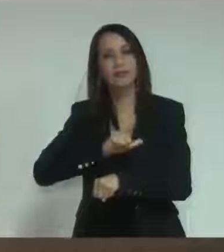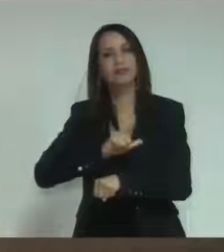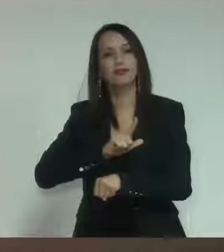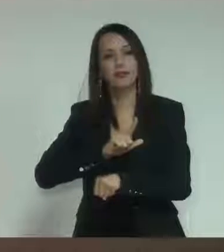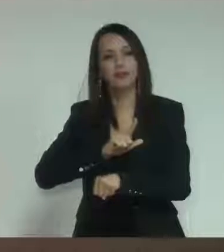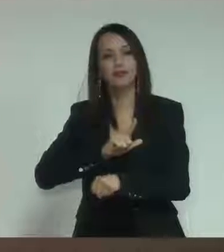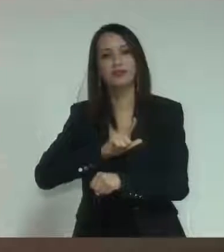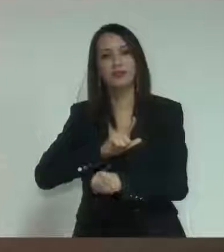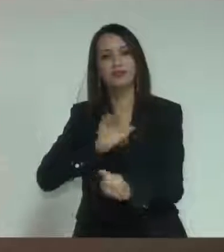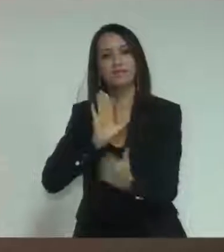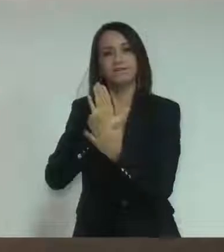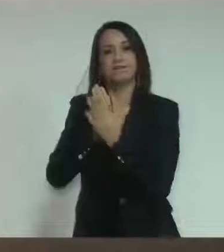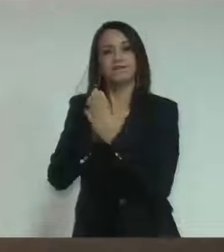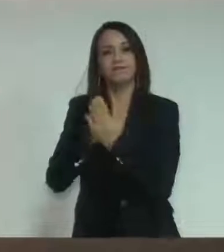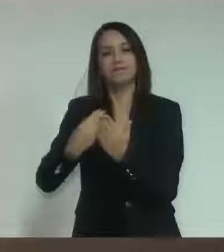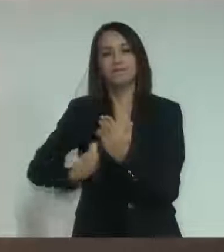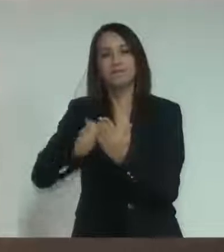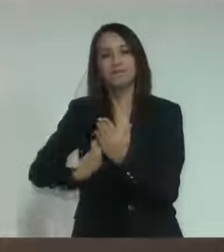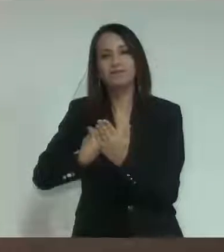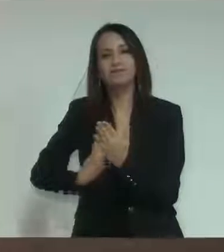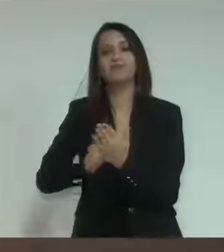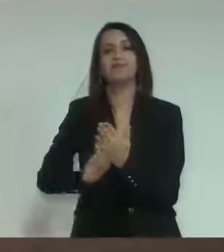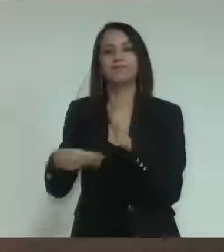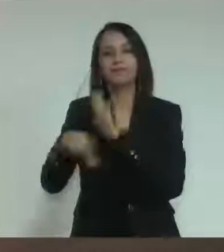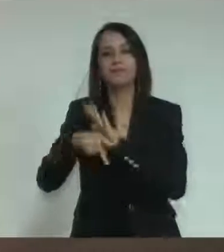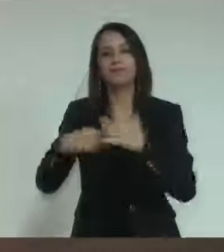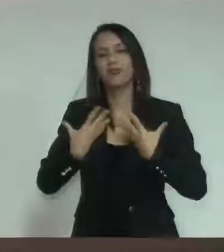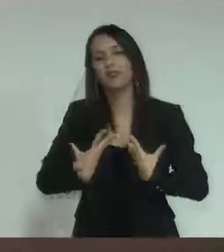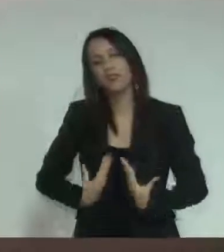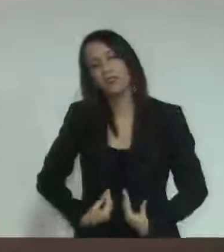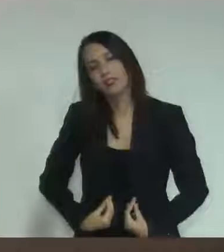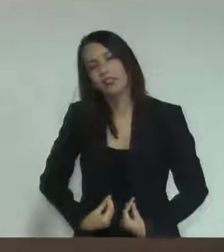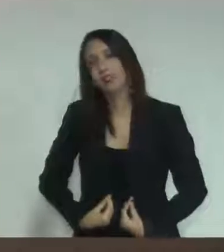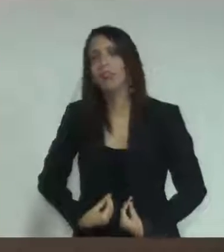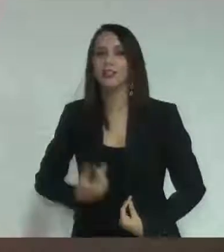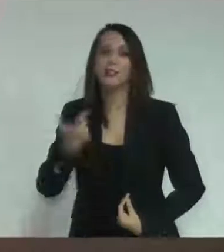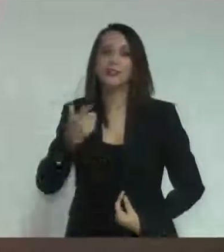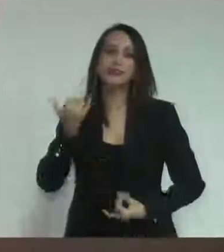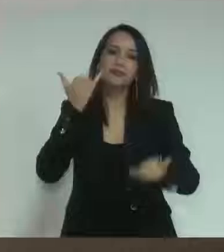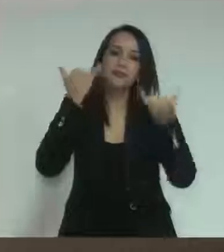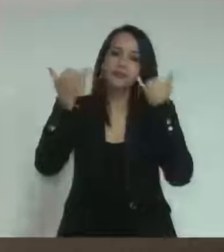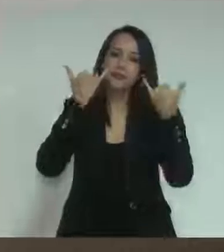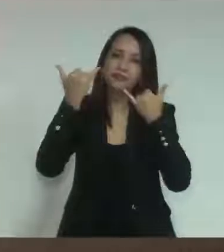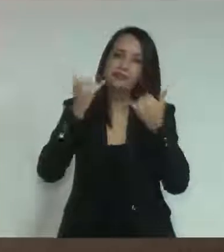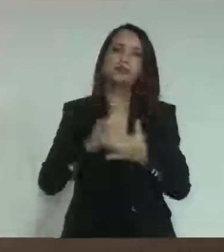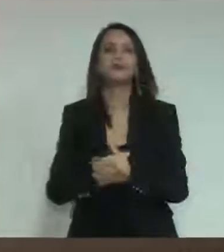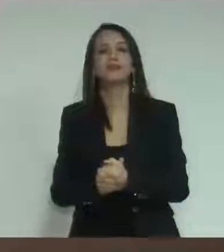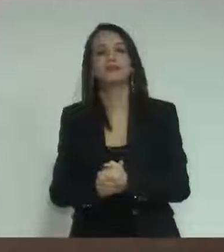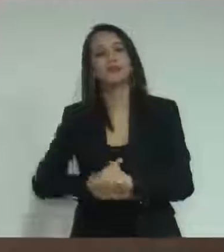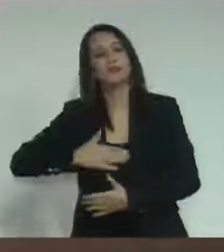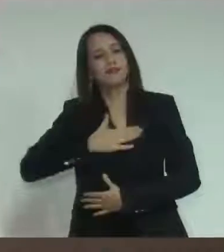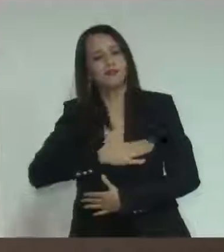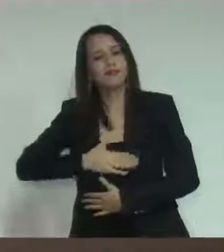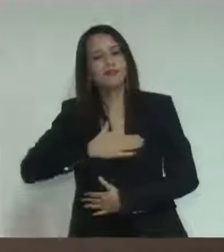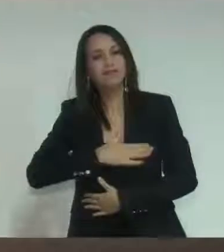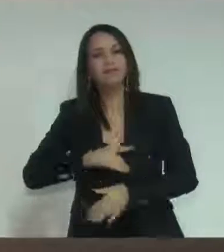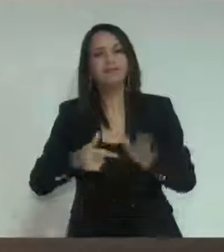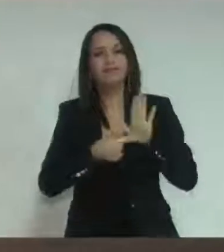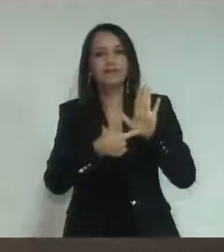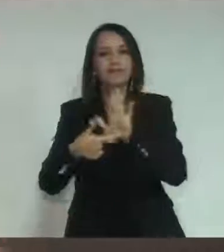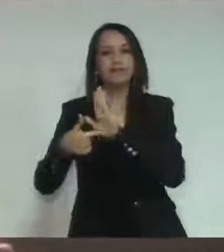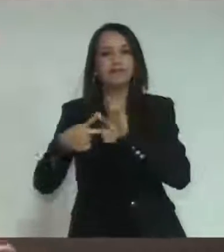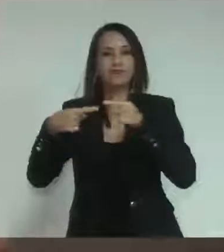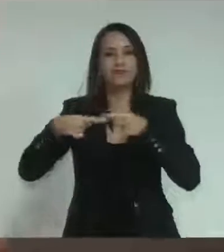surpreendido pelo desgaste, pela desinformação, não é? Então, quero trazer para a reflexão também essa